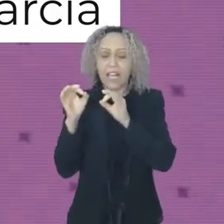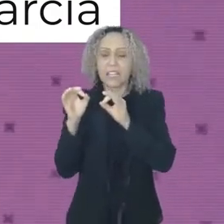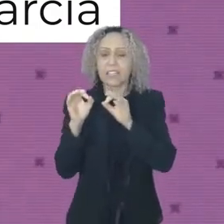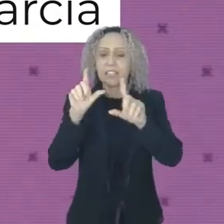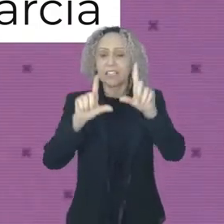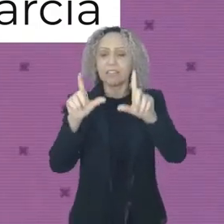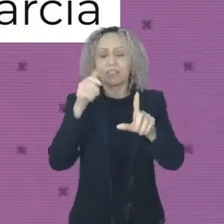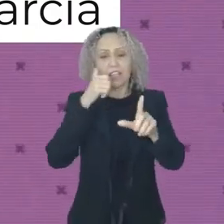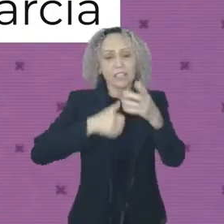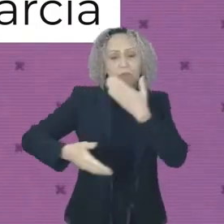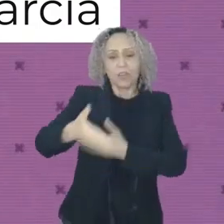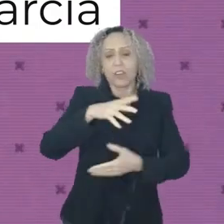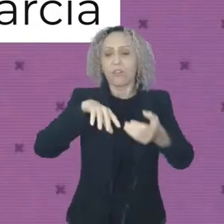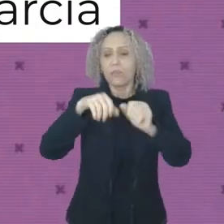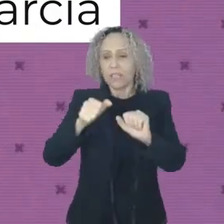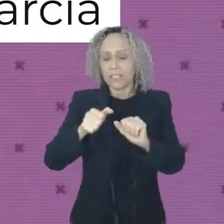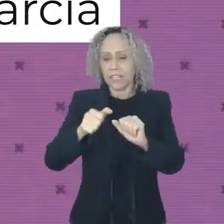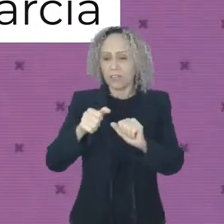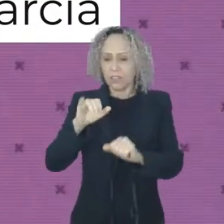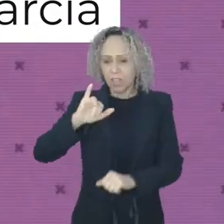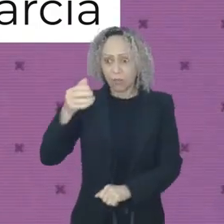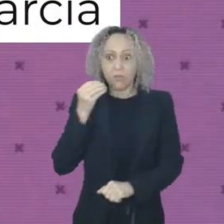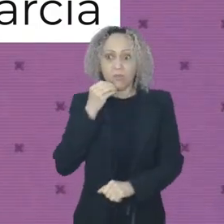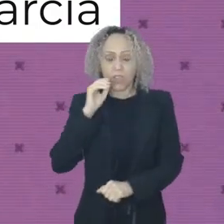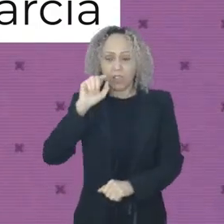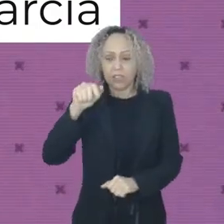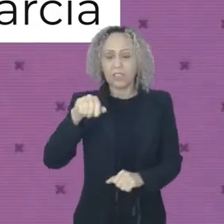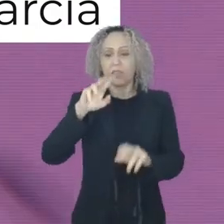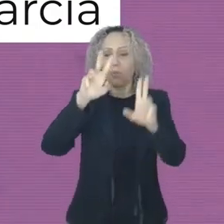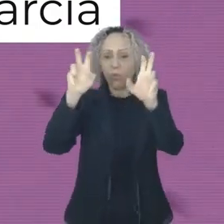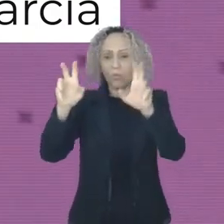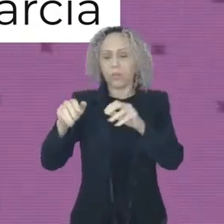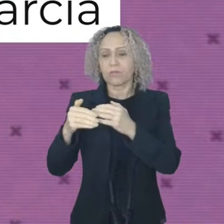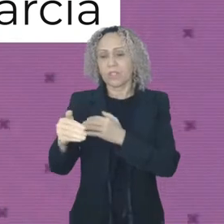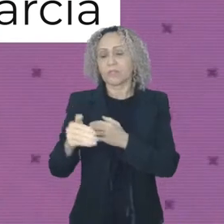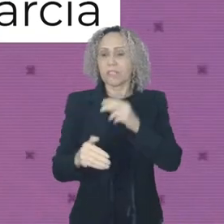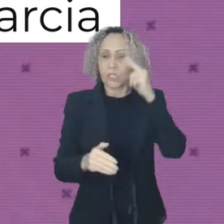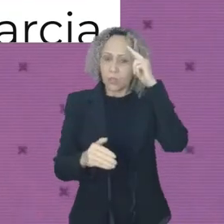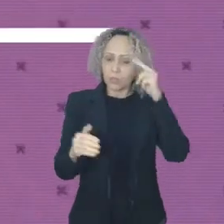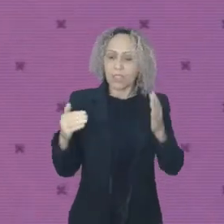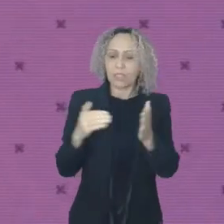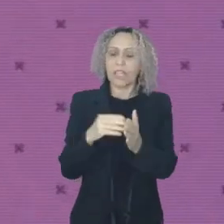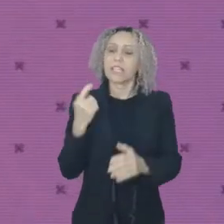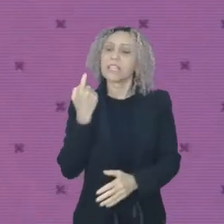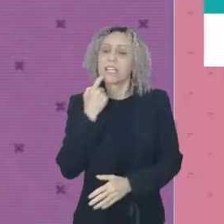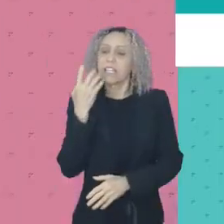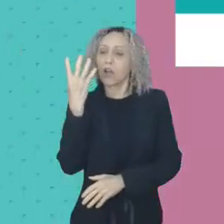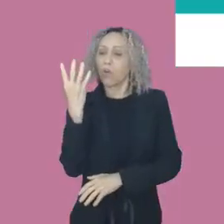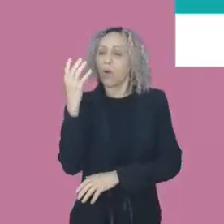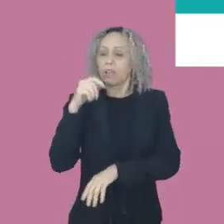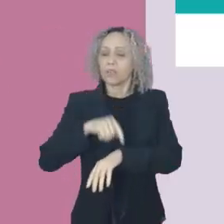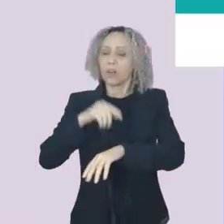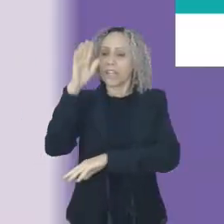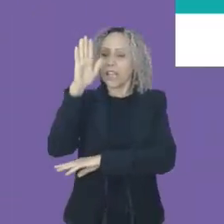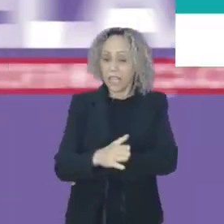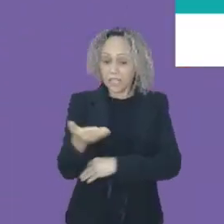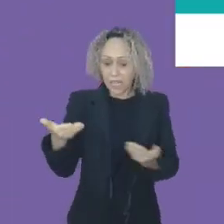e não perca os próximos temas. De segunda a sexta-feira, sempre às 4h, aqui na TV